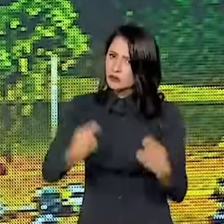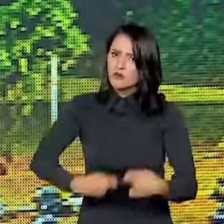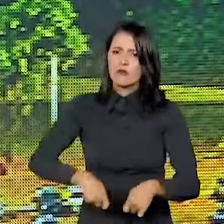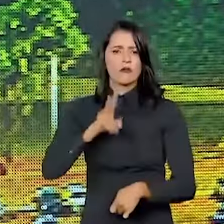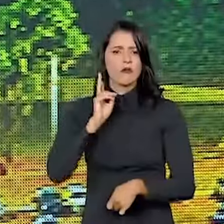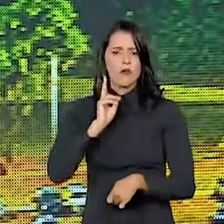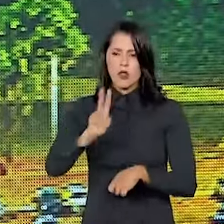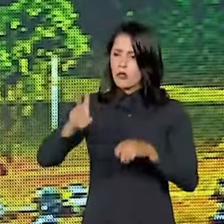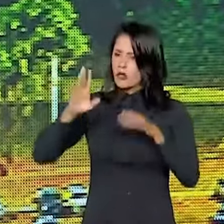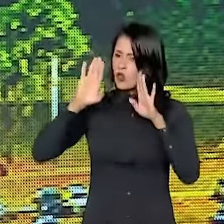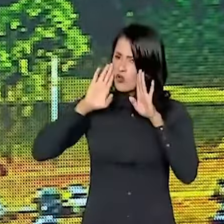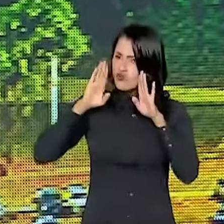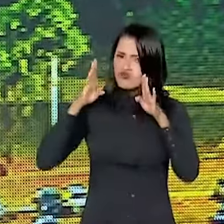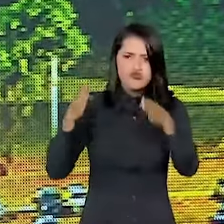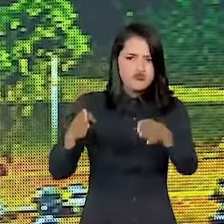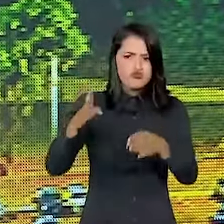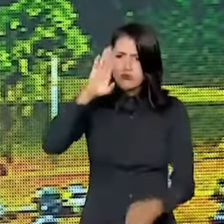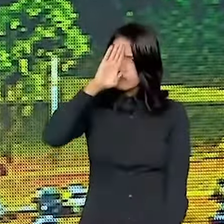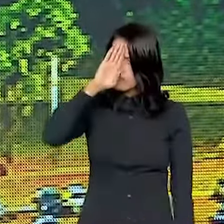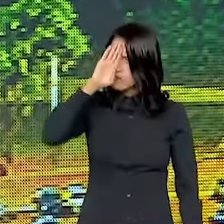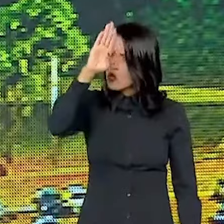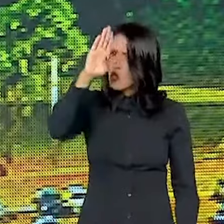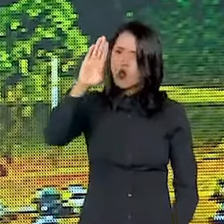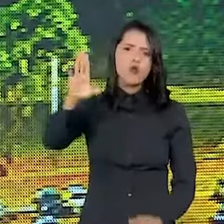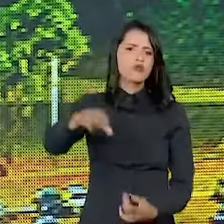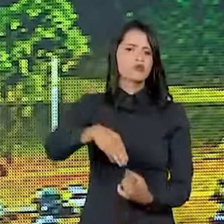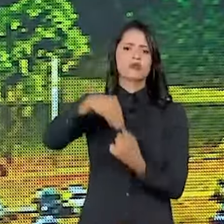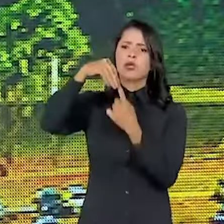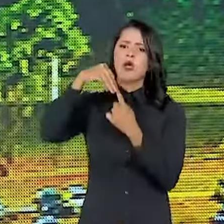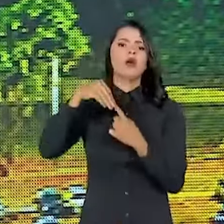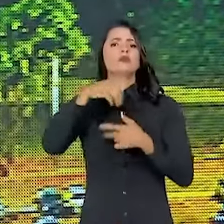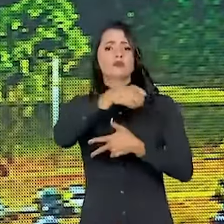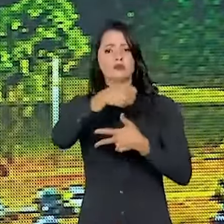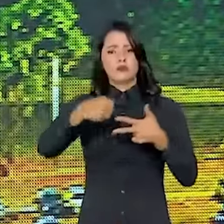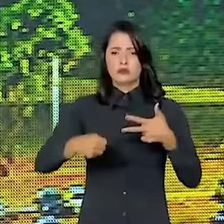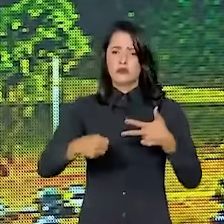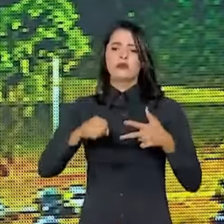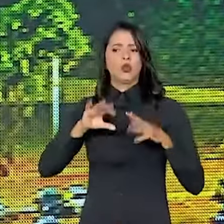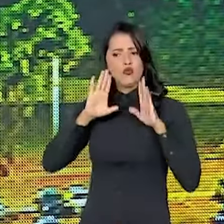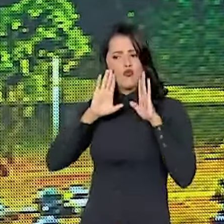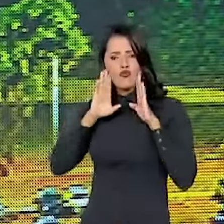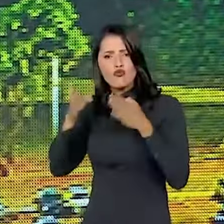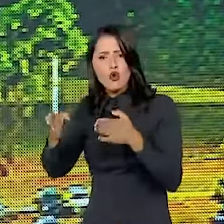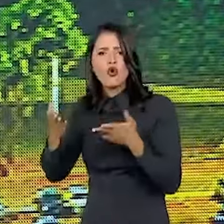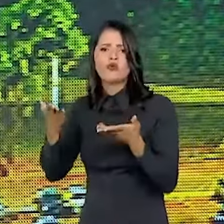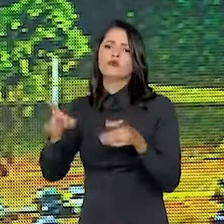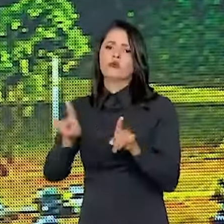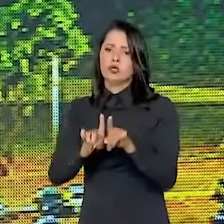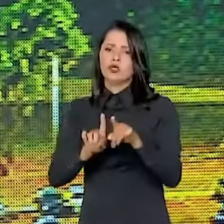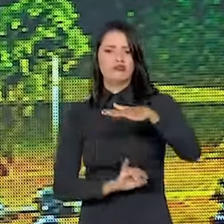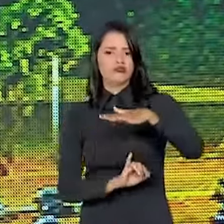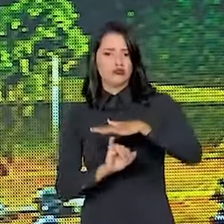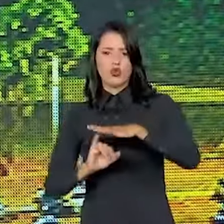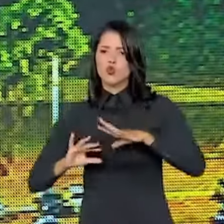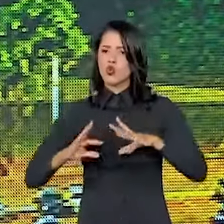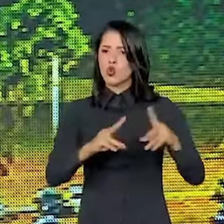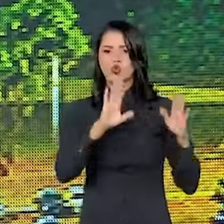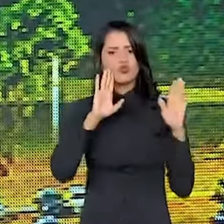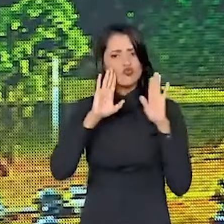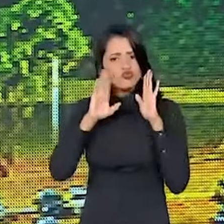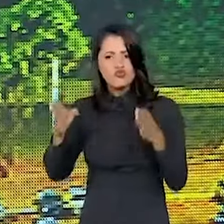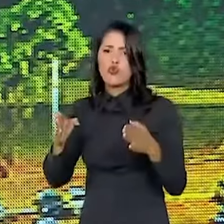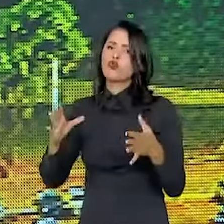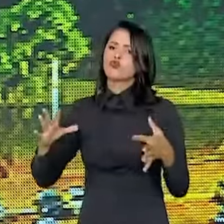no centro das prioridades dos três poderes e de todas as instituições. Mas